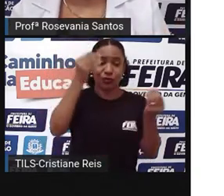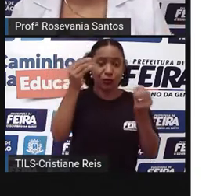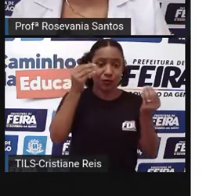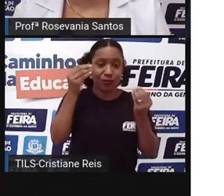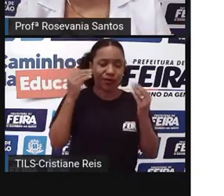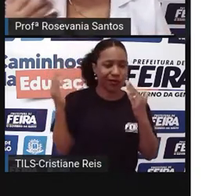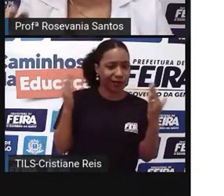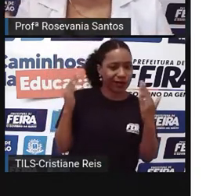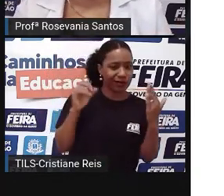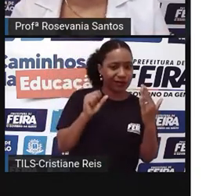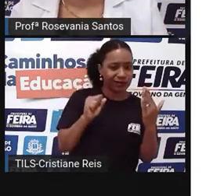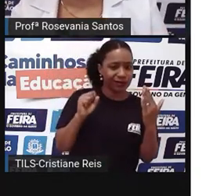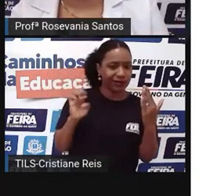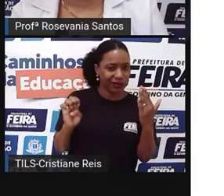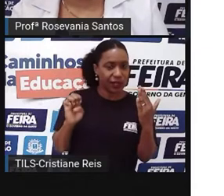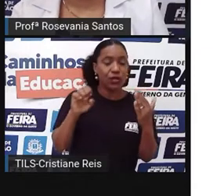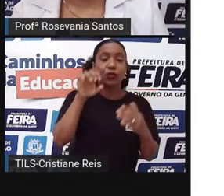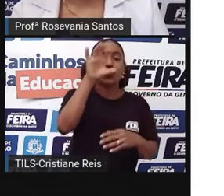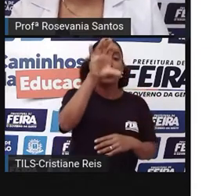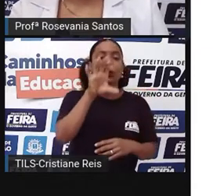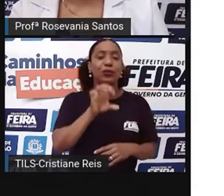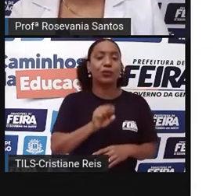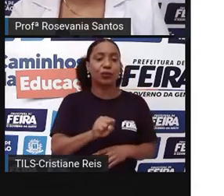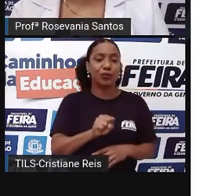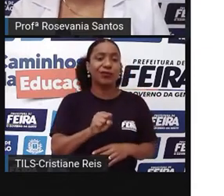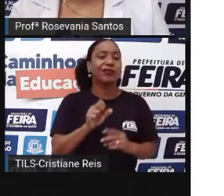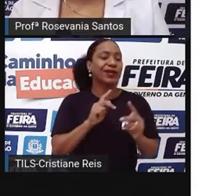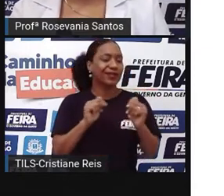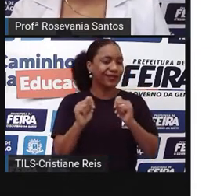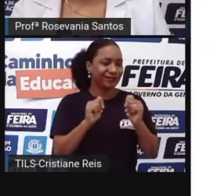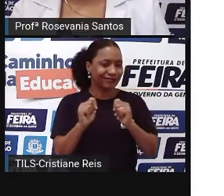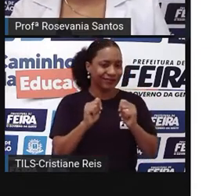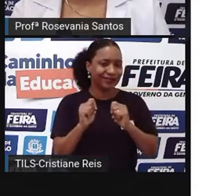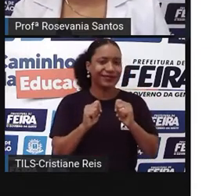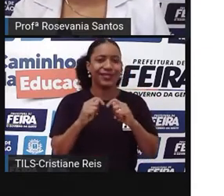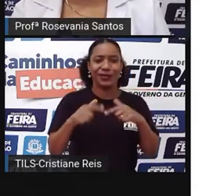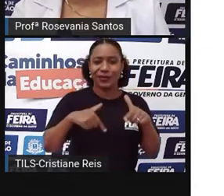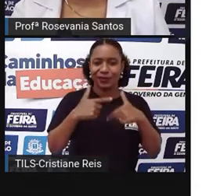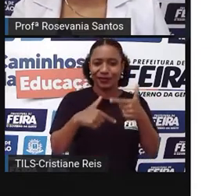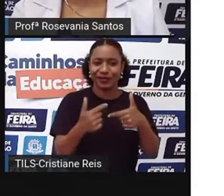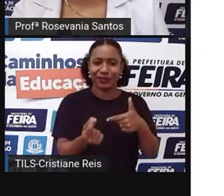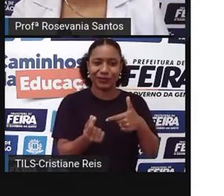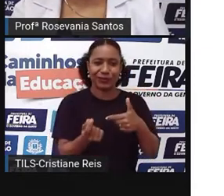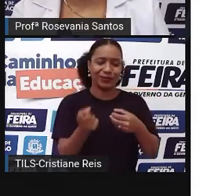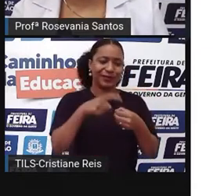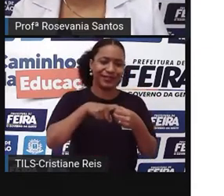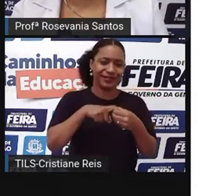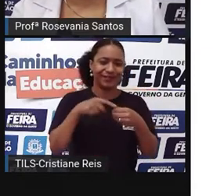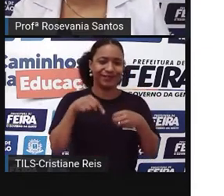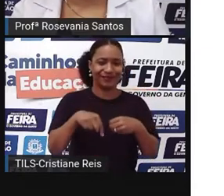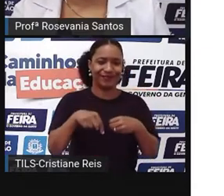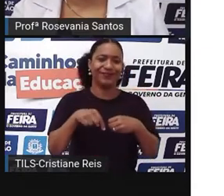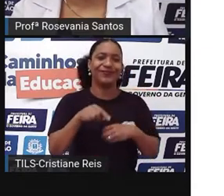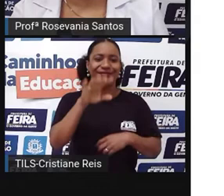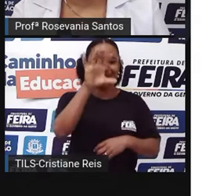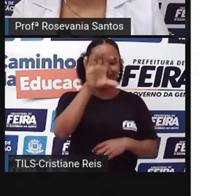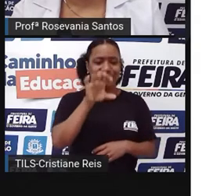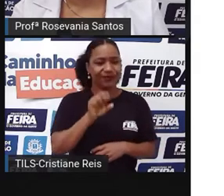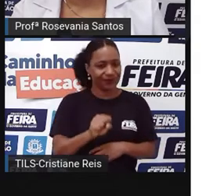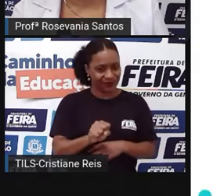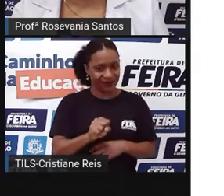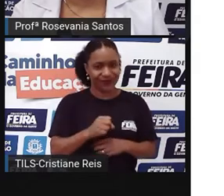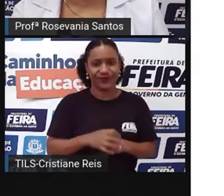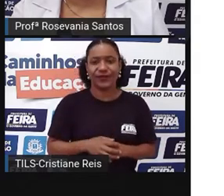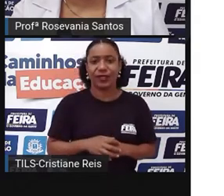aqui, por conta dessas atividades aí. Então, o que ajudou isso? Essas bases estavam amparadas